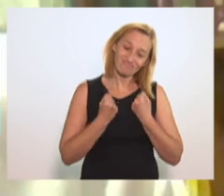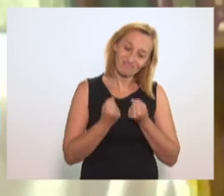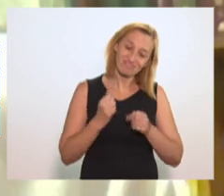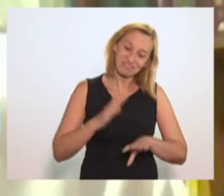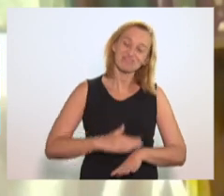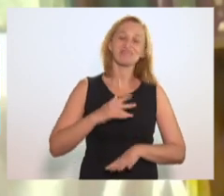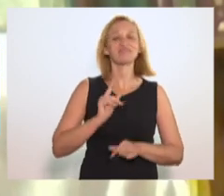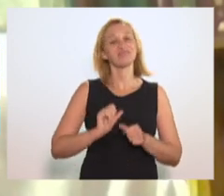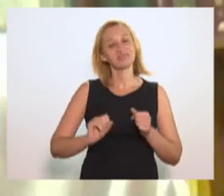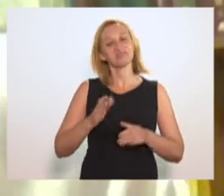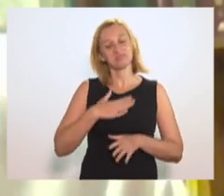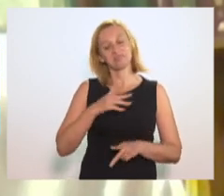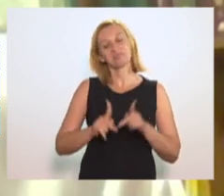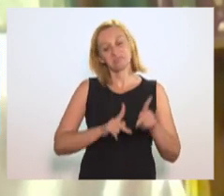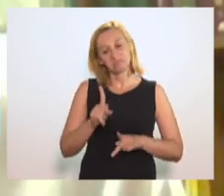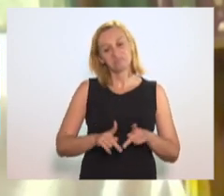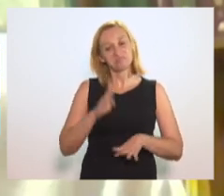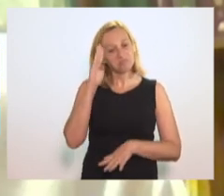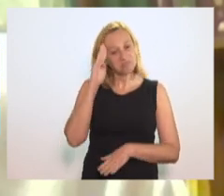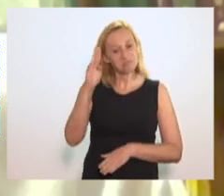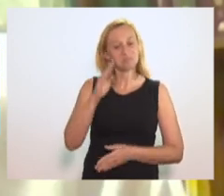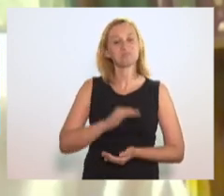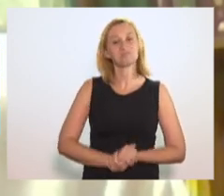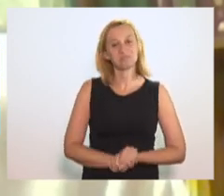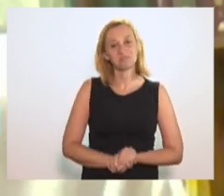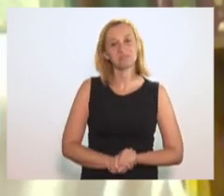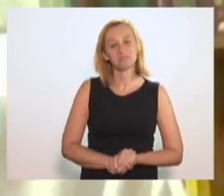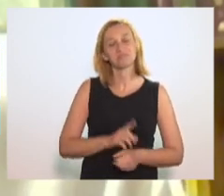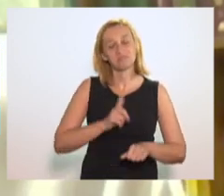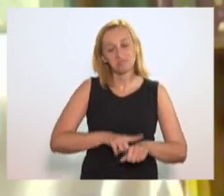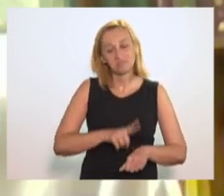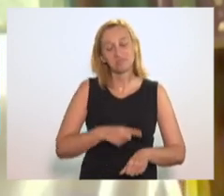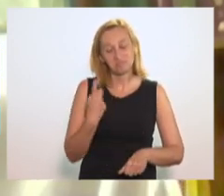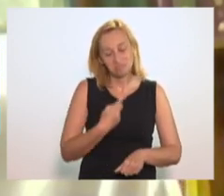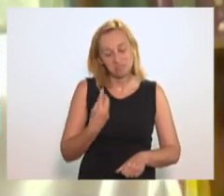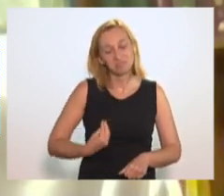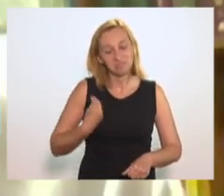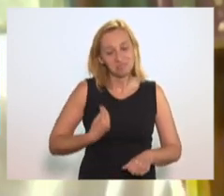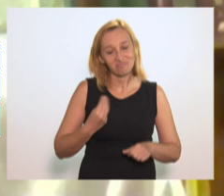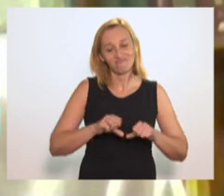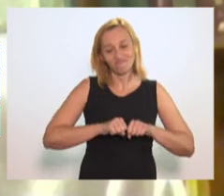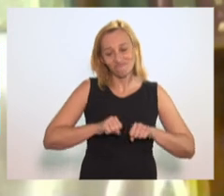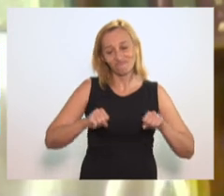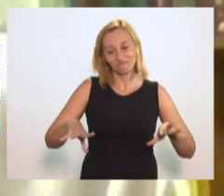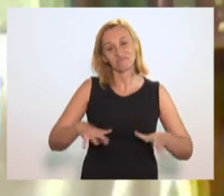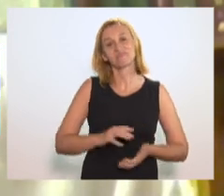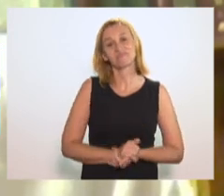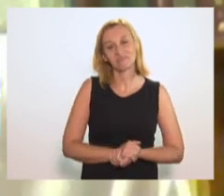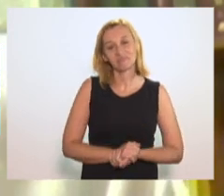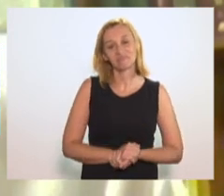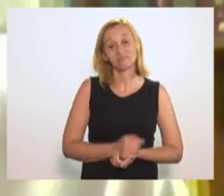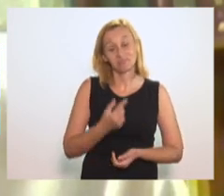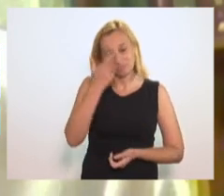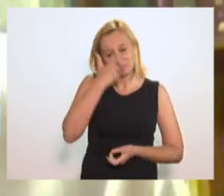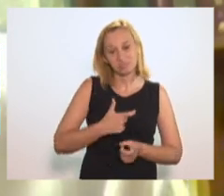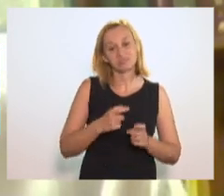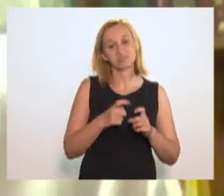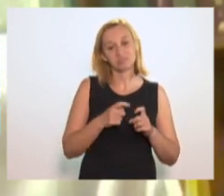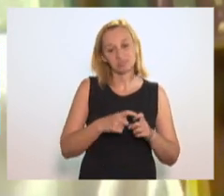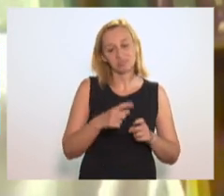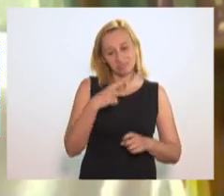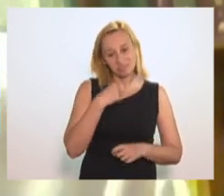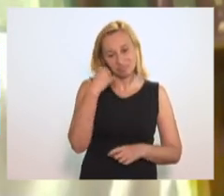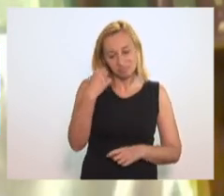pelo meu povo principalmente num momento como esse que nós estamos vivendo num momento de pandemia eu sou médico fui